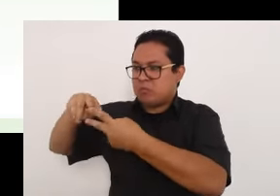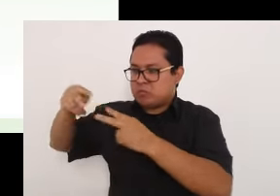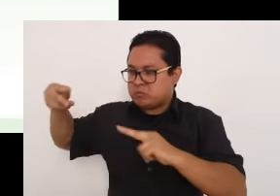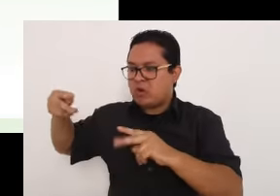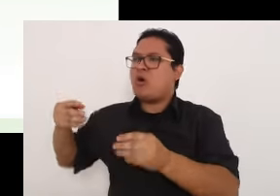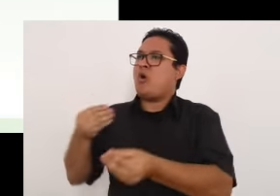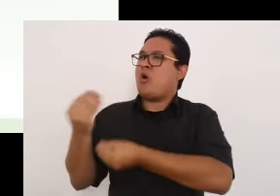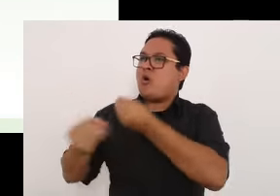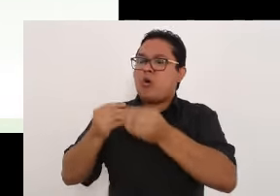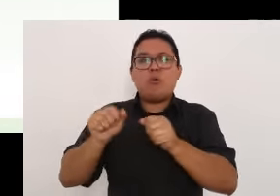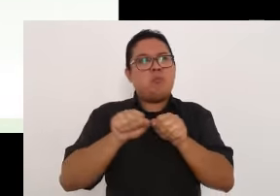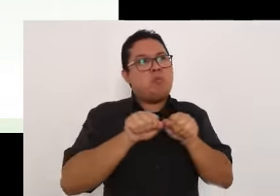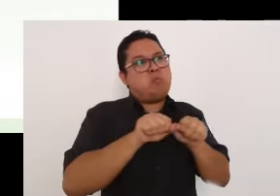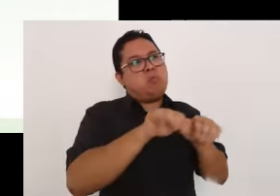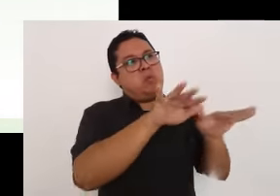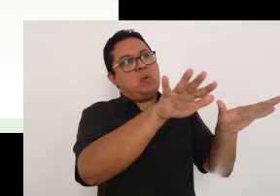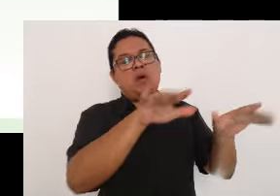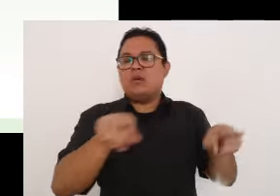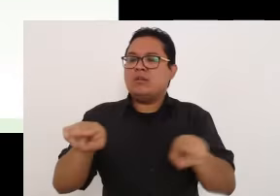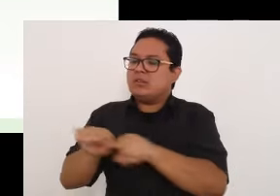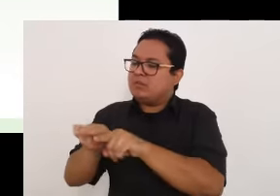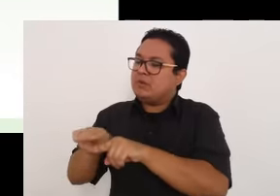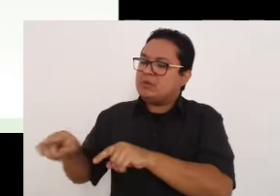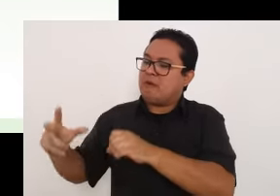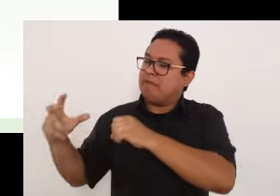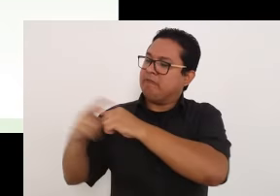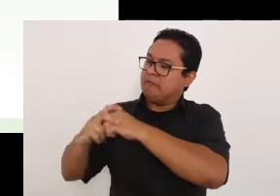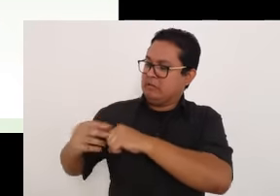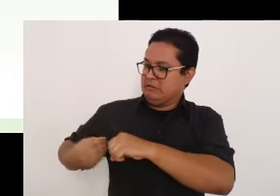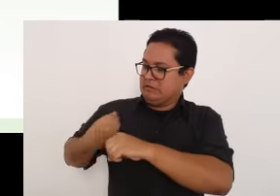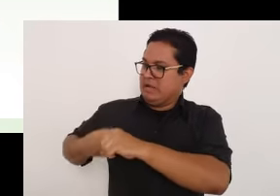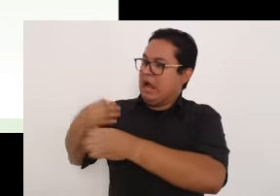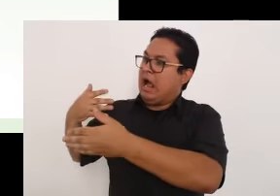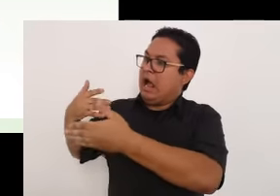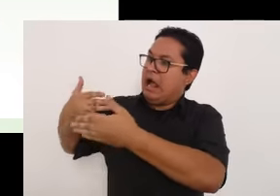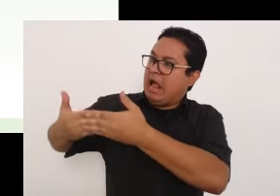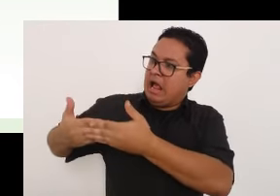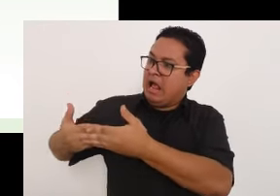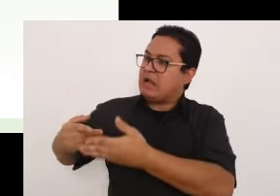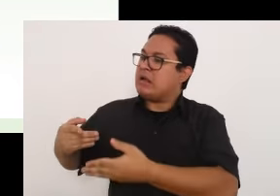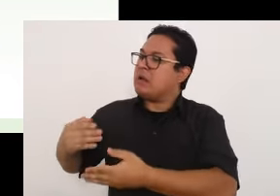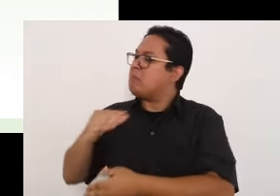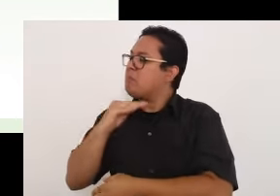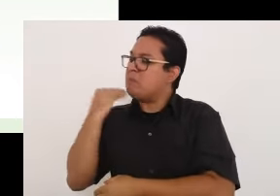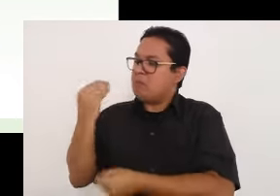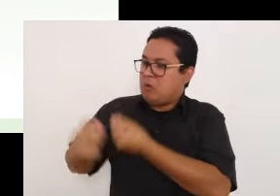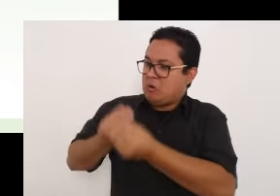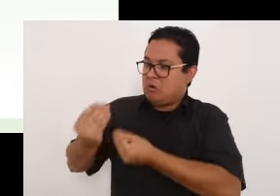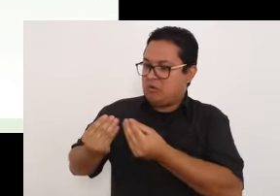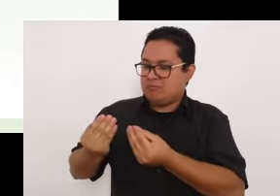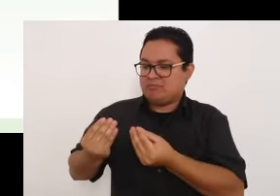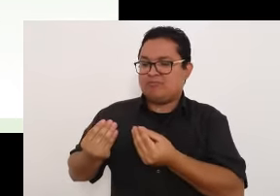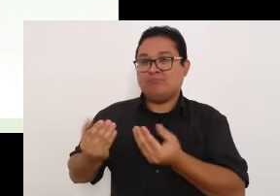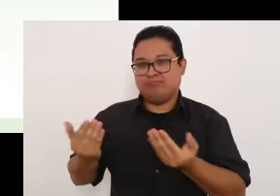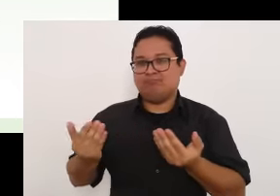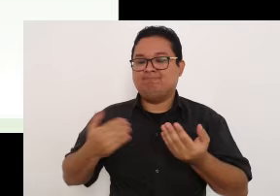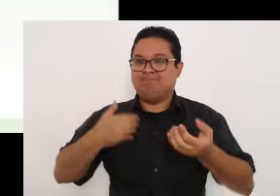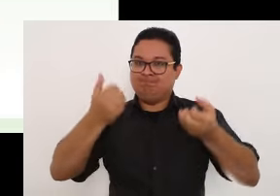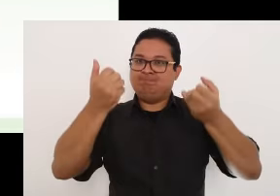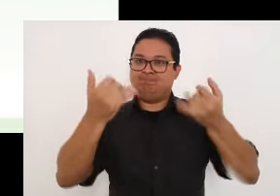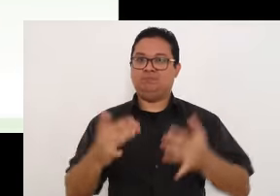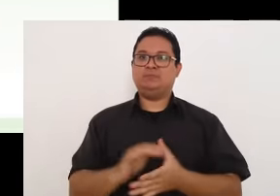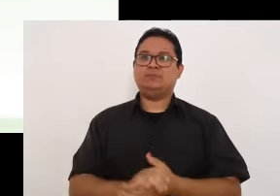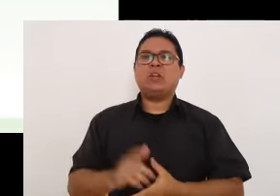ele consegue estar por aí se espalhando, o ciclo de vida de um vírus, bem interessante. De novo, pessoal, tá com